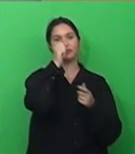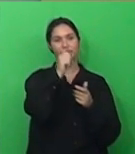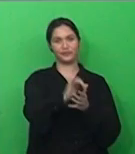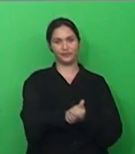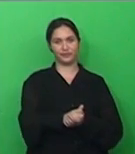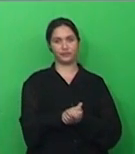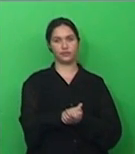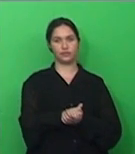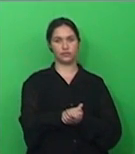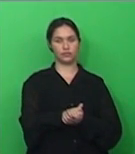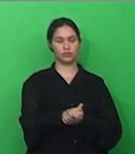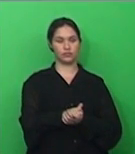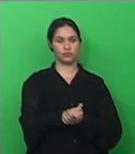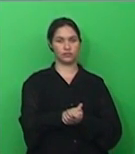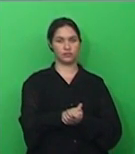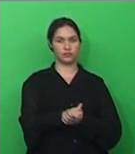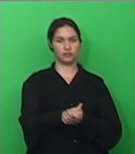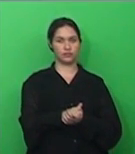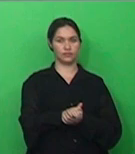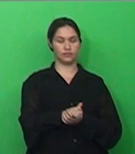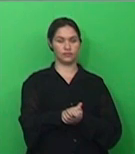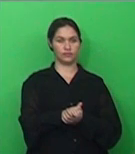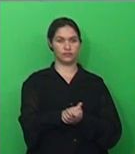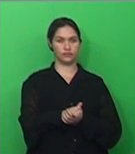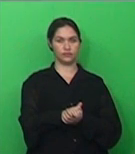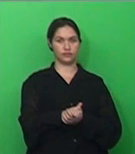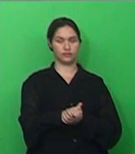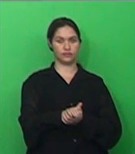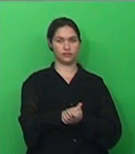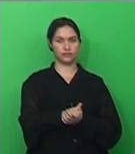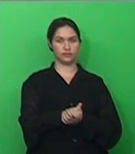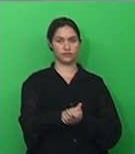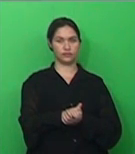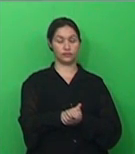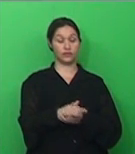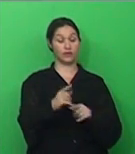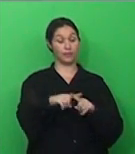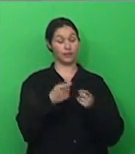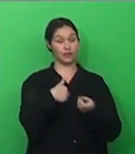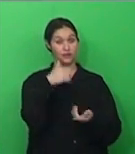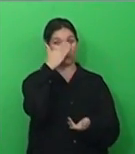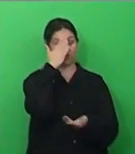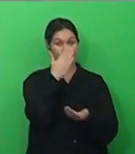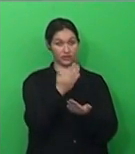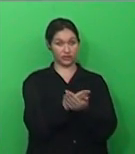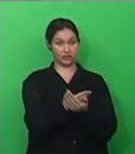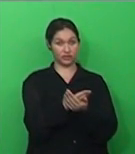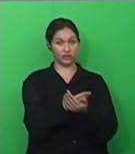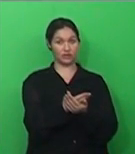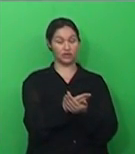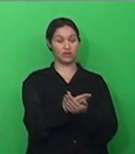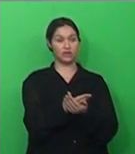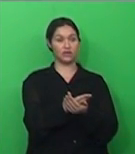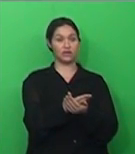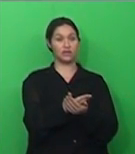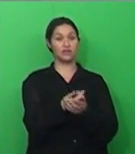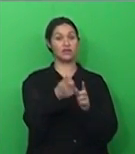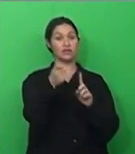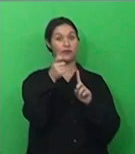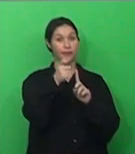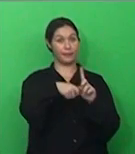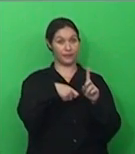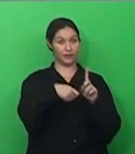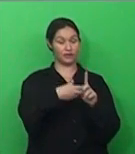se realiza o sonho que tanto as pessoas aguardam. Mas eu acredito que até dezembro ou janeiro, mais tardar,